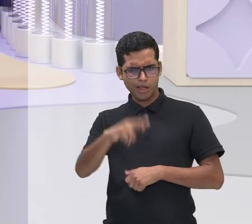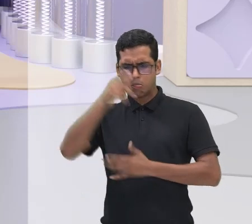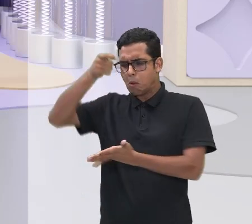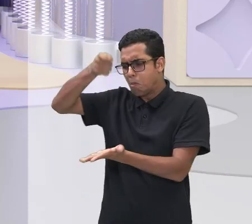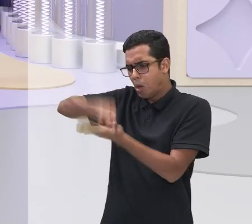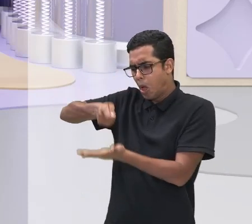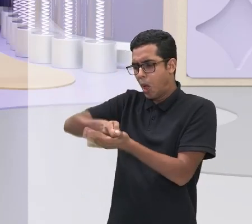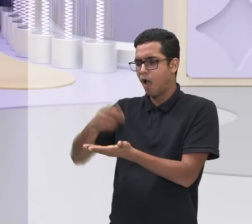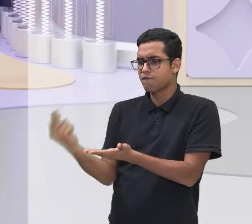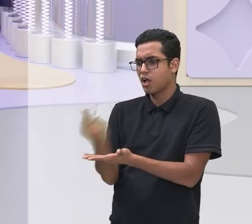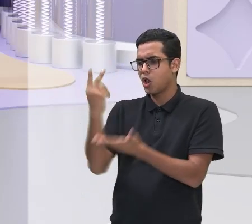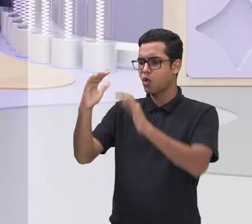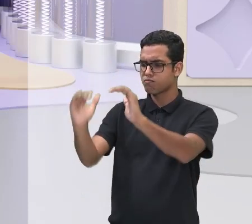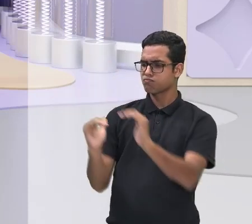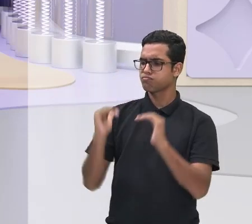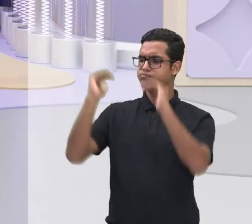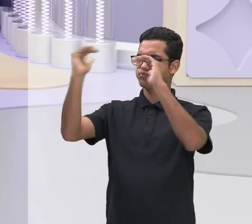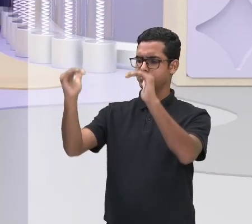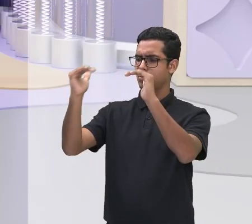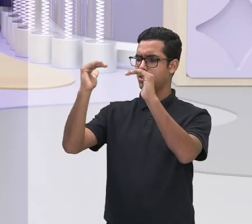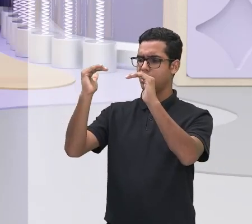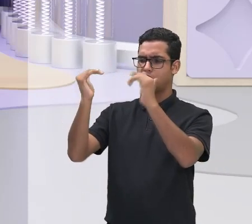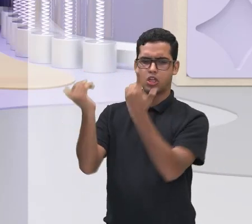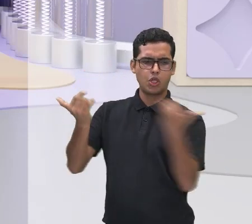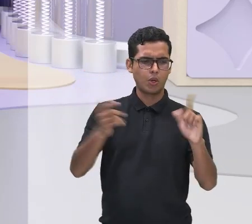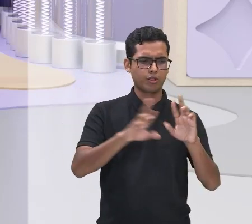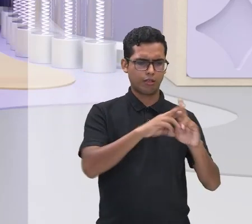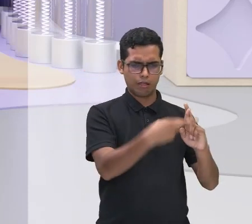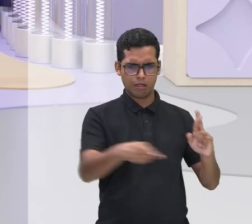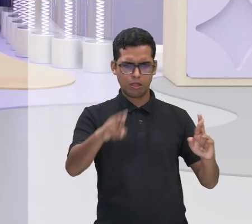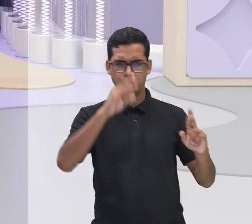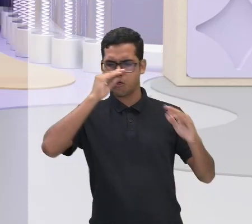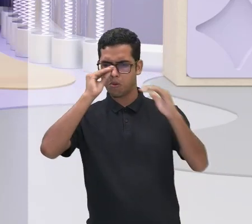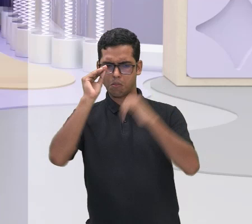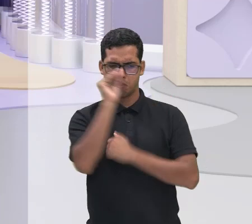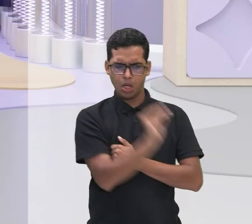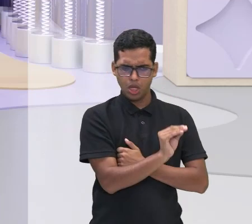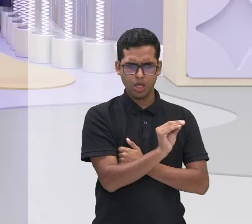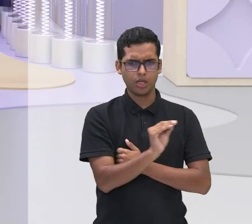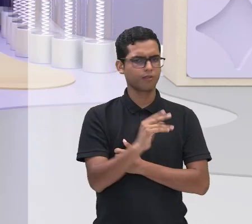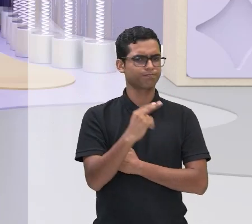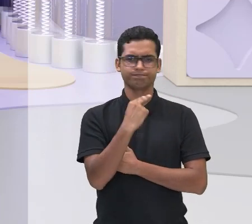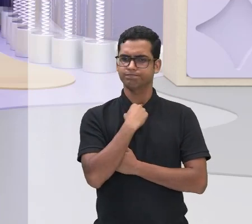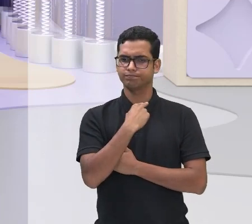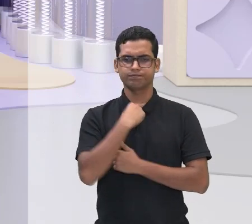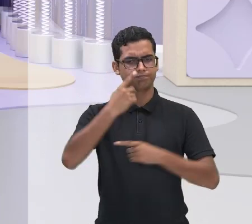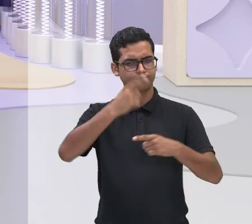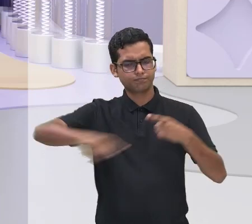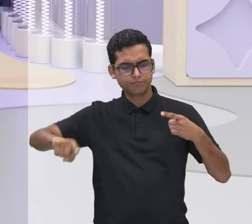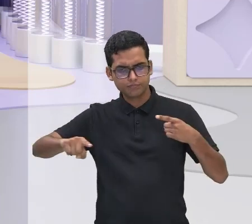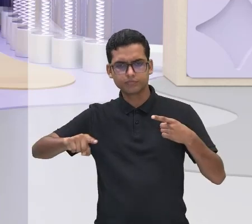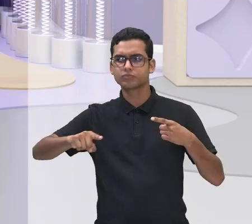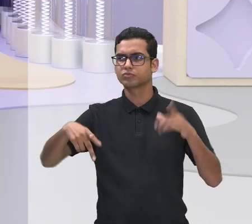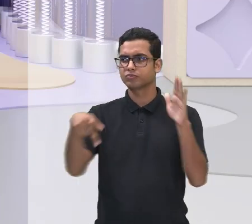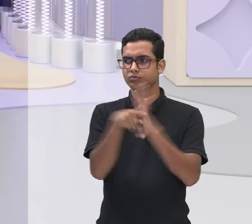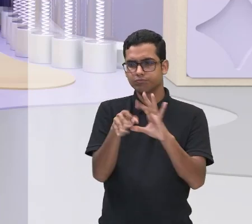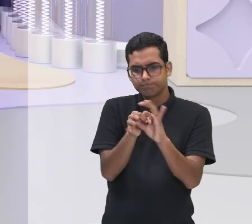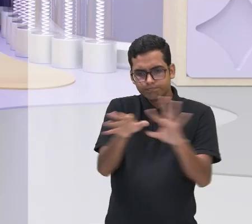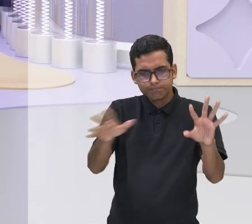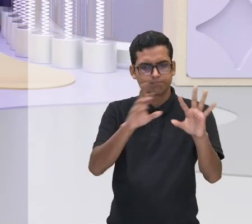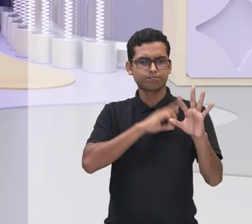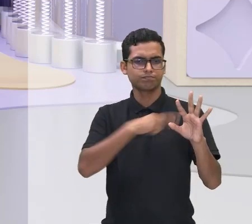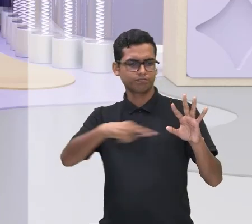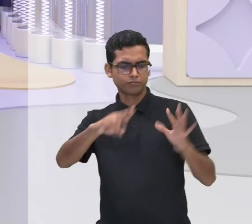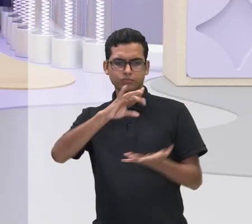seus valores, suas verdades para todos os brasileiros. Não pode. Isso fere a liberdade religiosa,